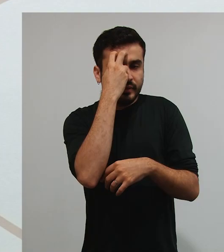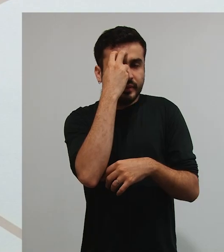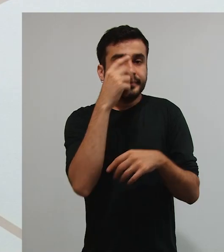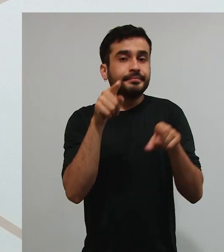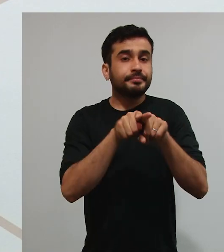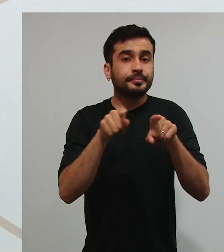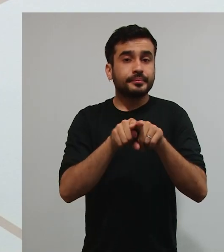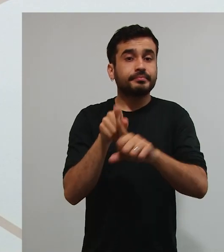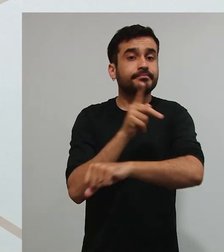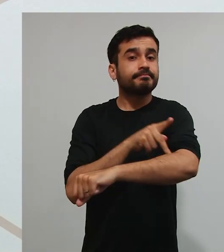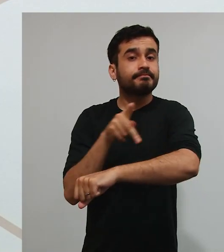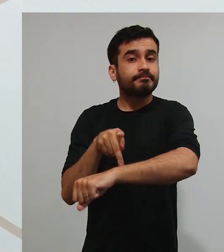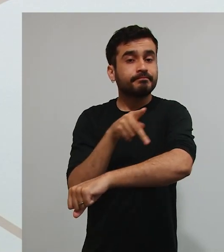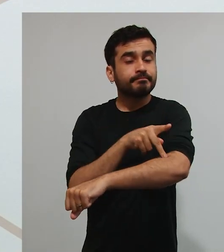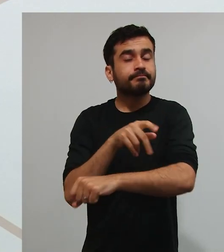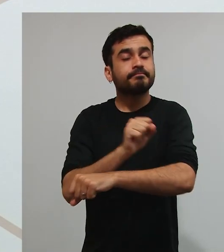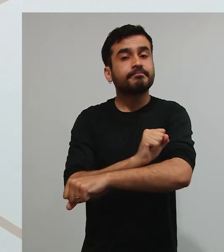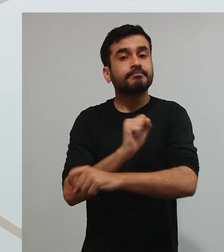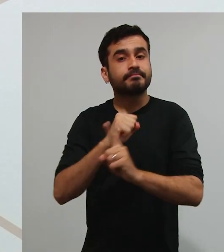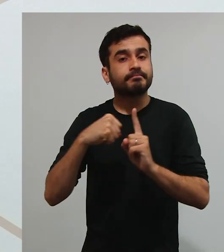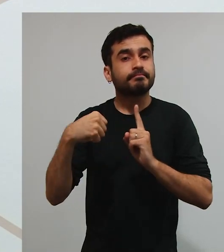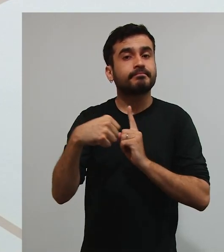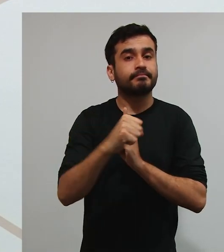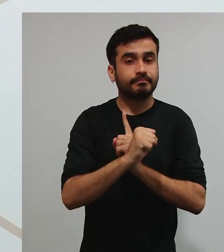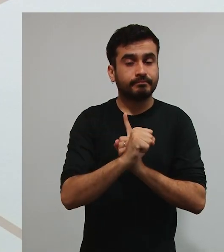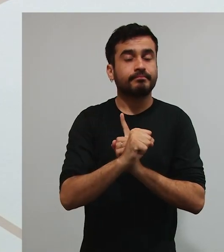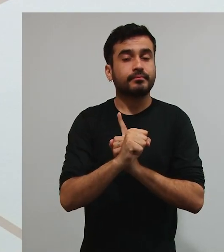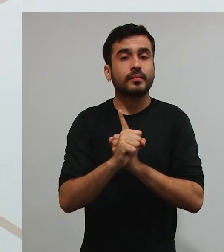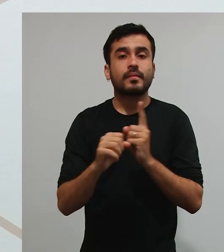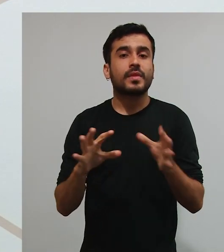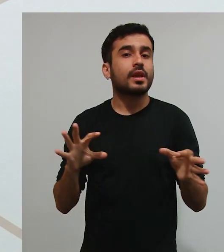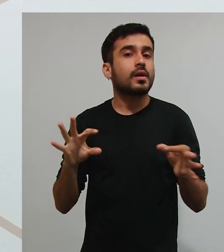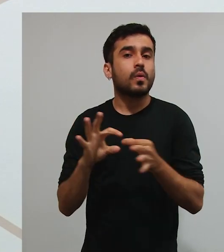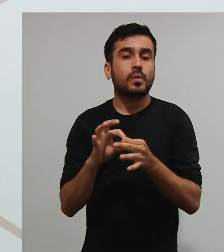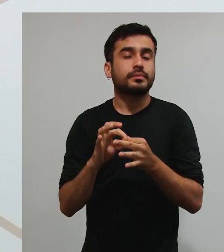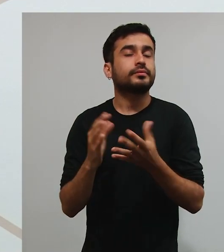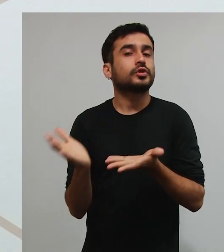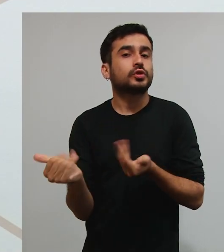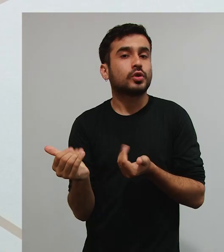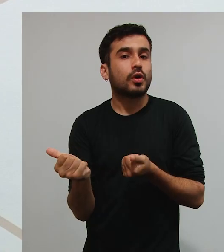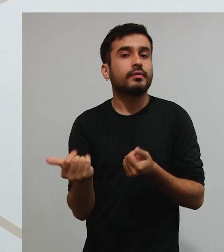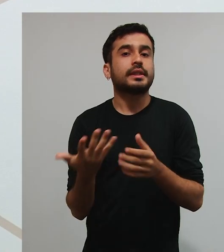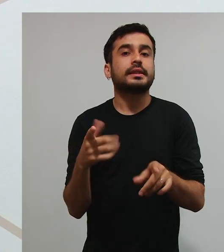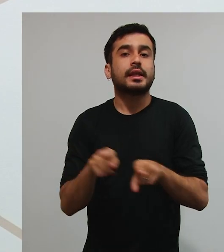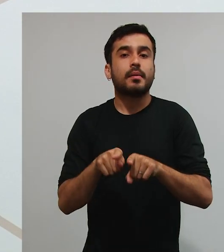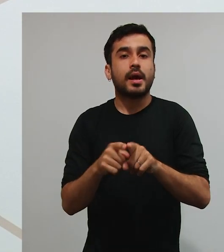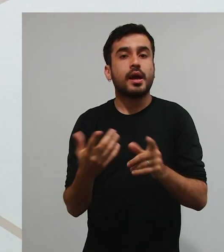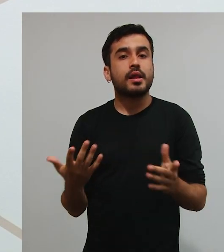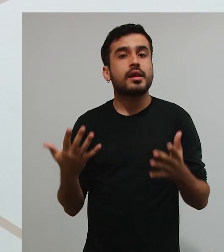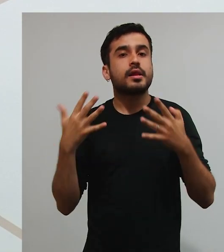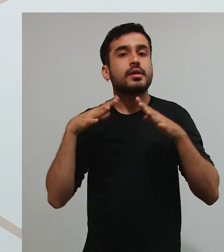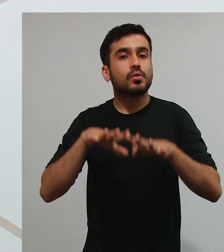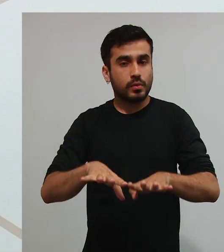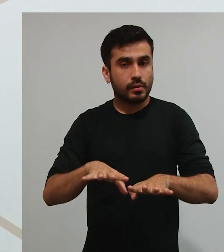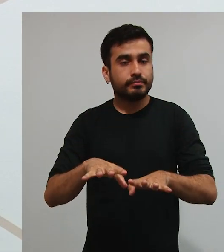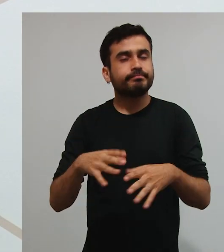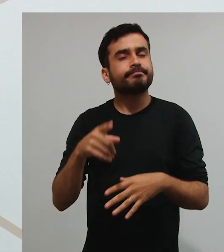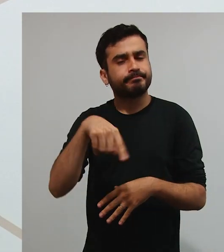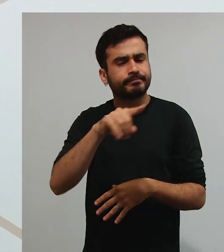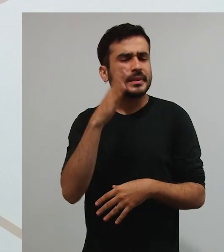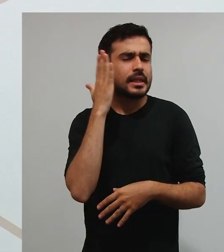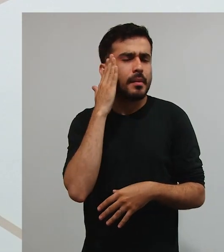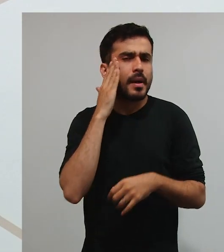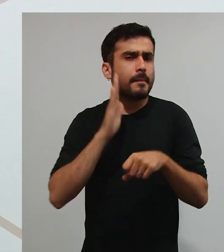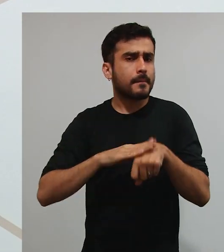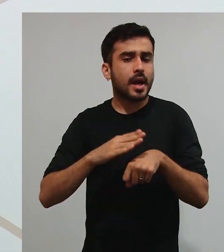social e cultura, educação social e pedagogia social. Sim, a pedagogia e a sociologia da juventude e da